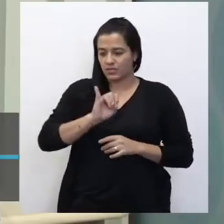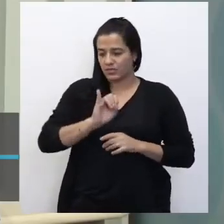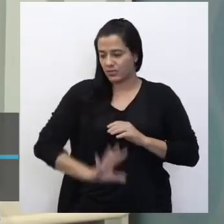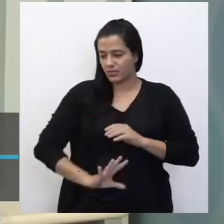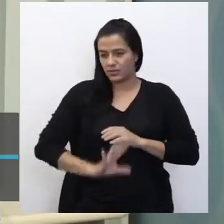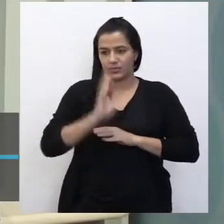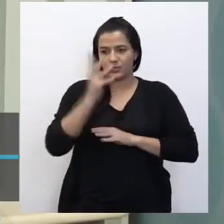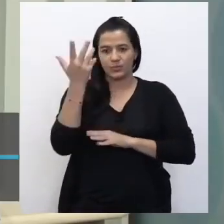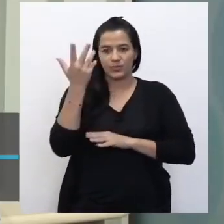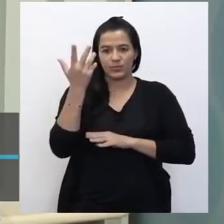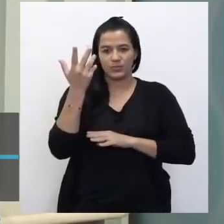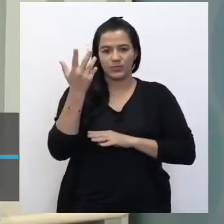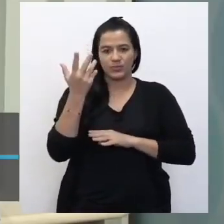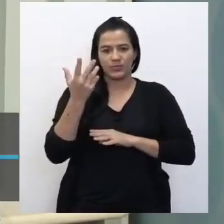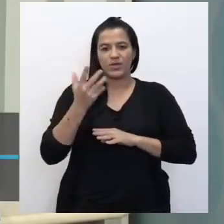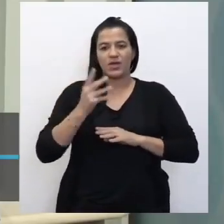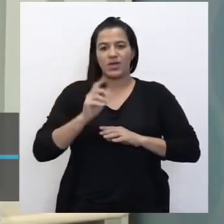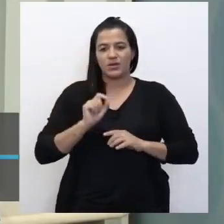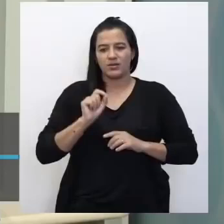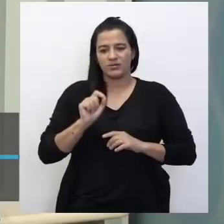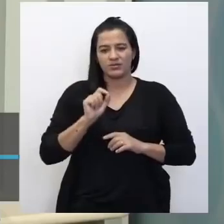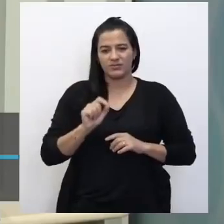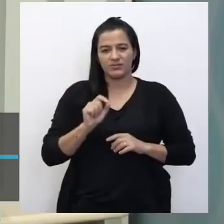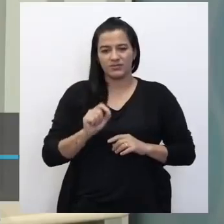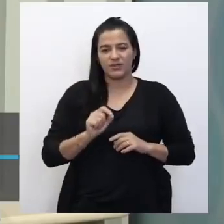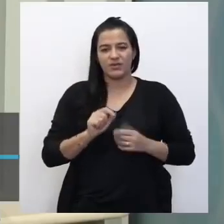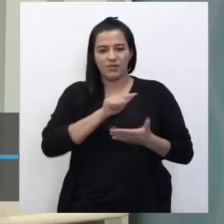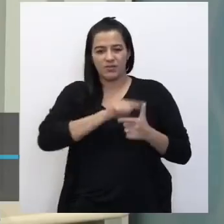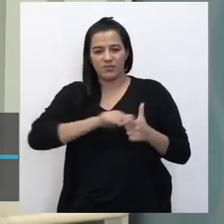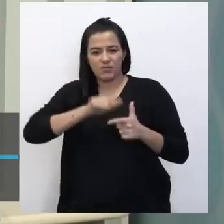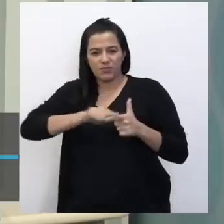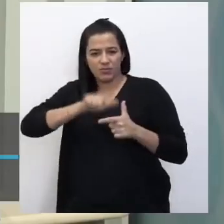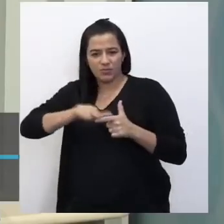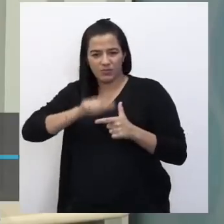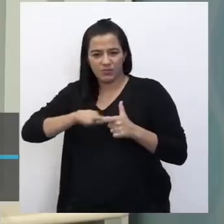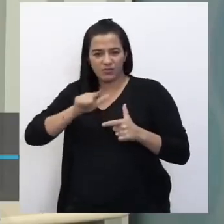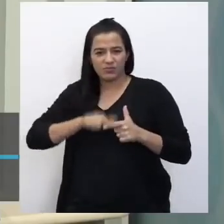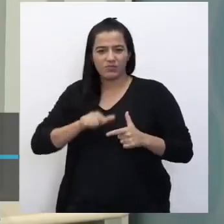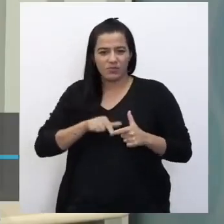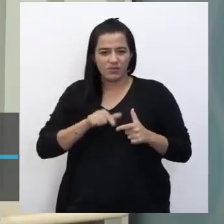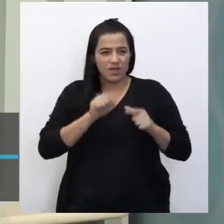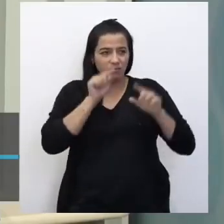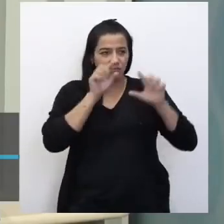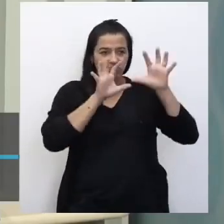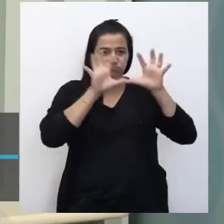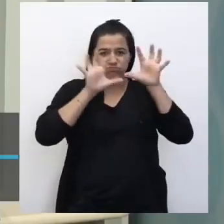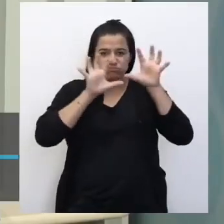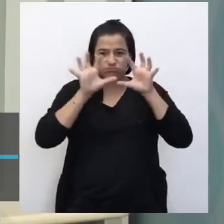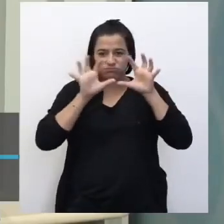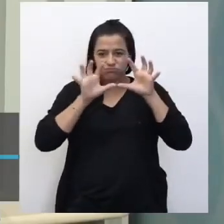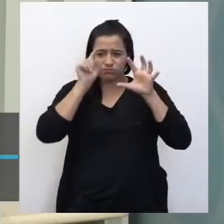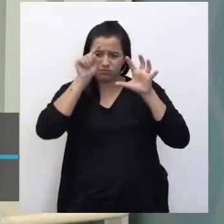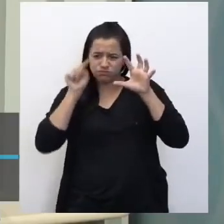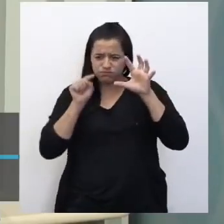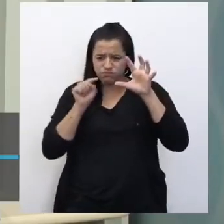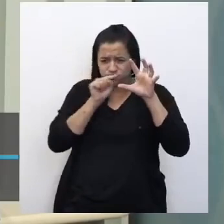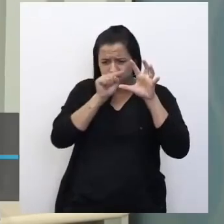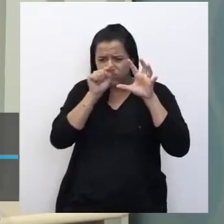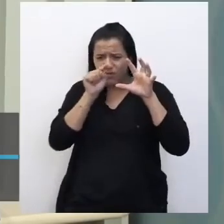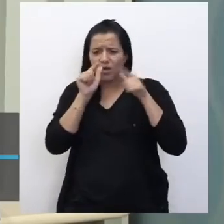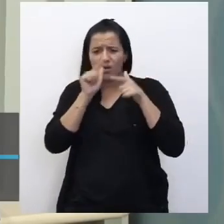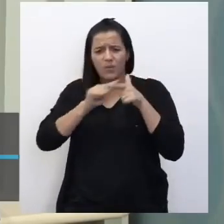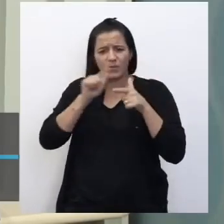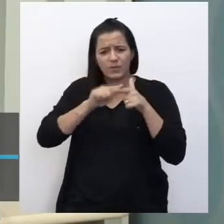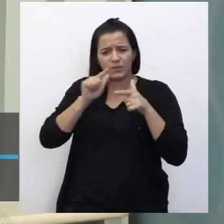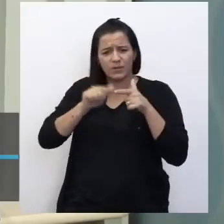indivíduo tiver qualquer probleminha aí, né, em alguma dessas áreas, isto